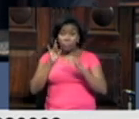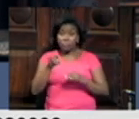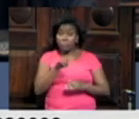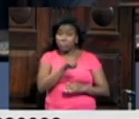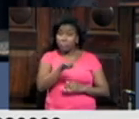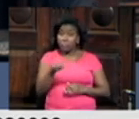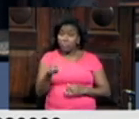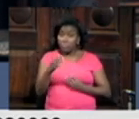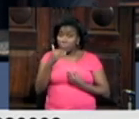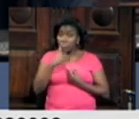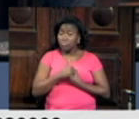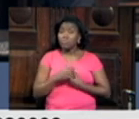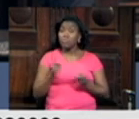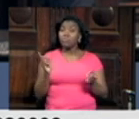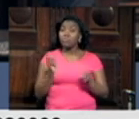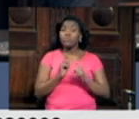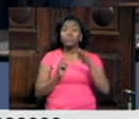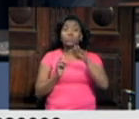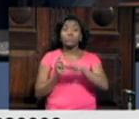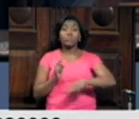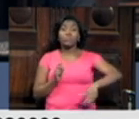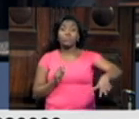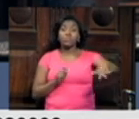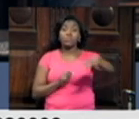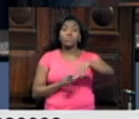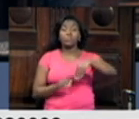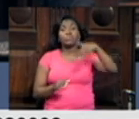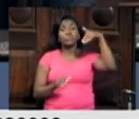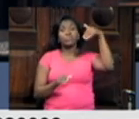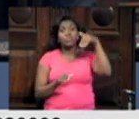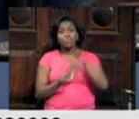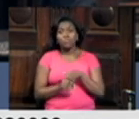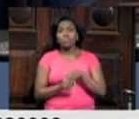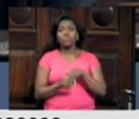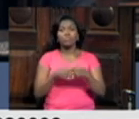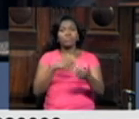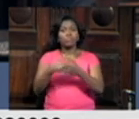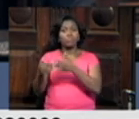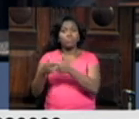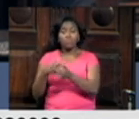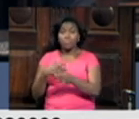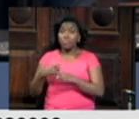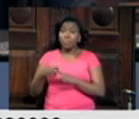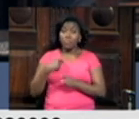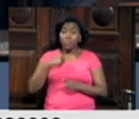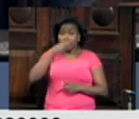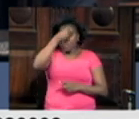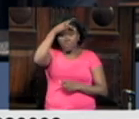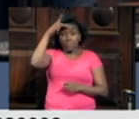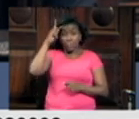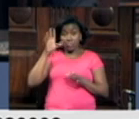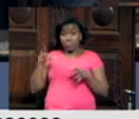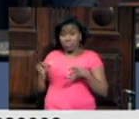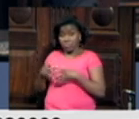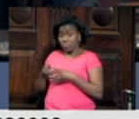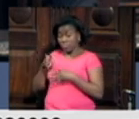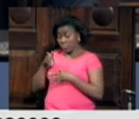56.317. Eu vou honrar o voto de todos que votaram em todos, porque eu não sou prefeito de